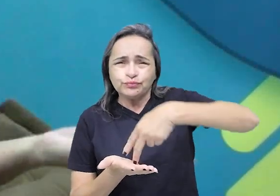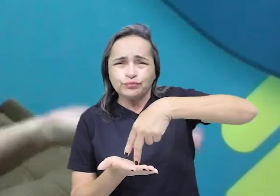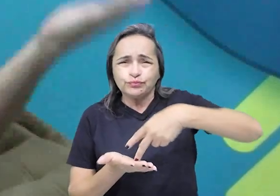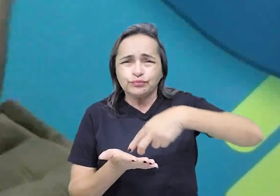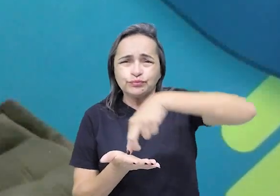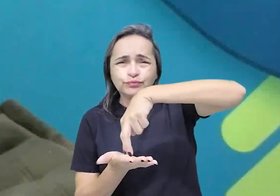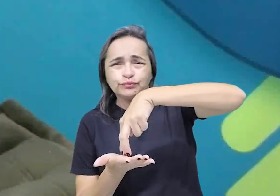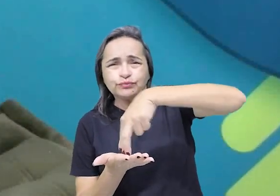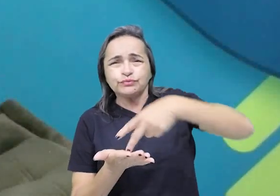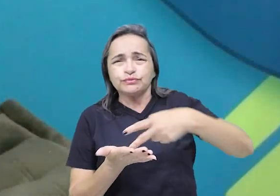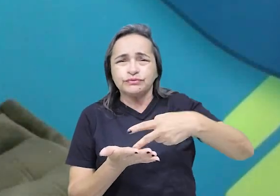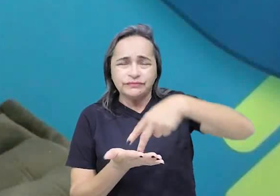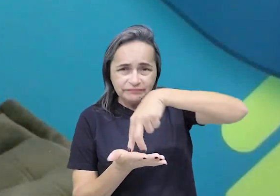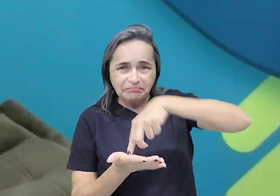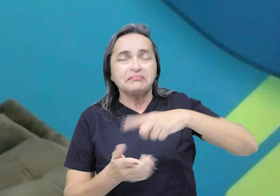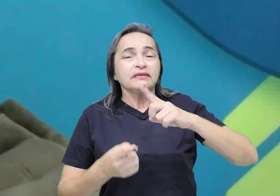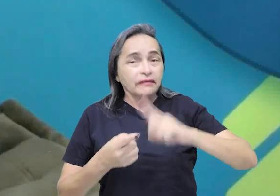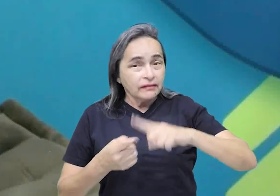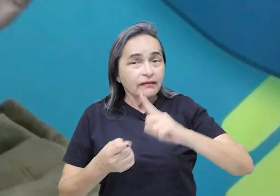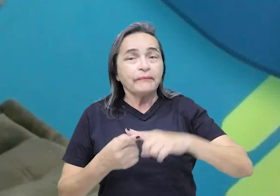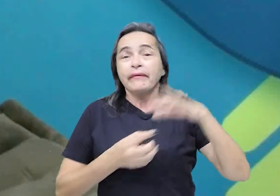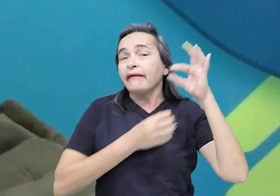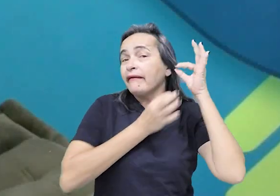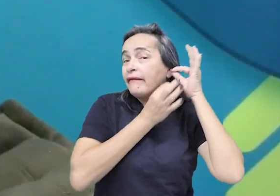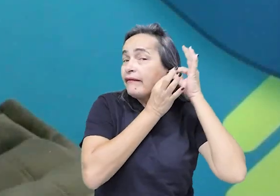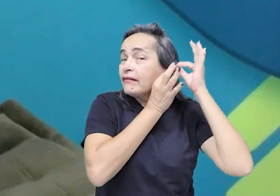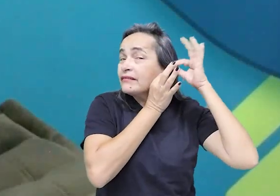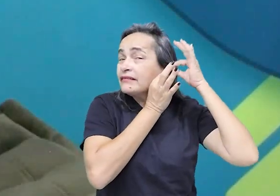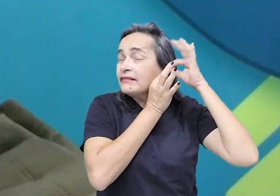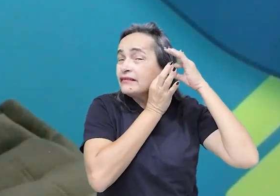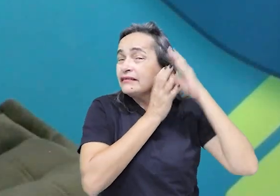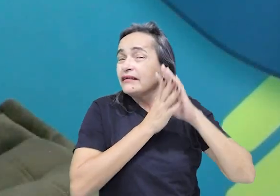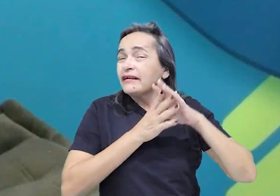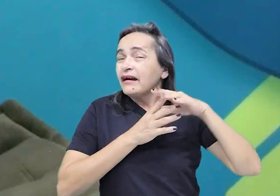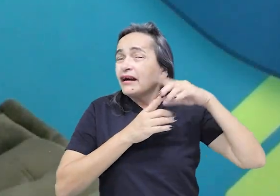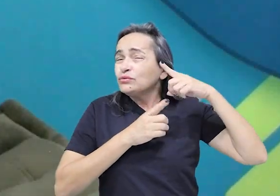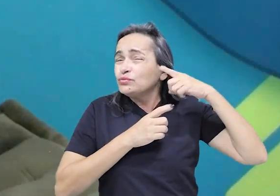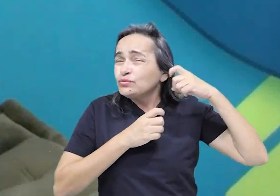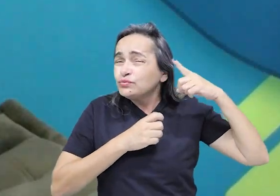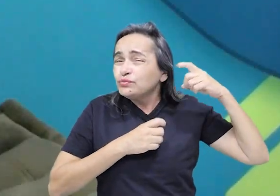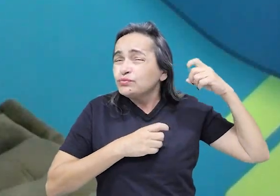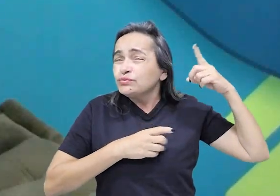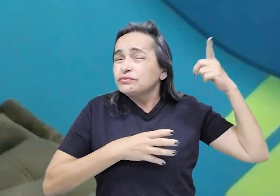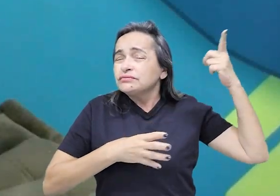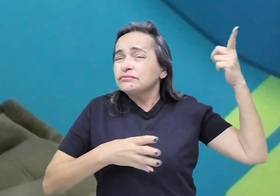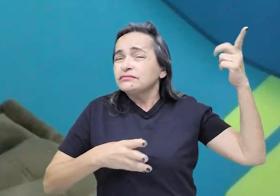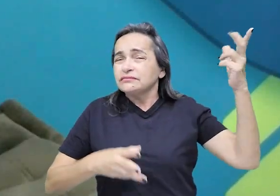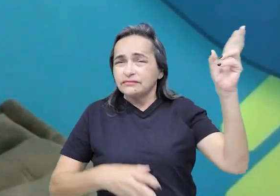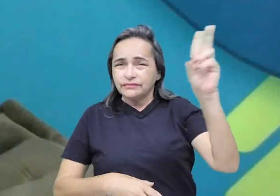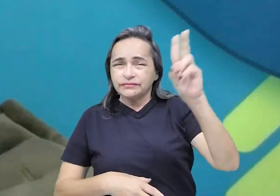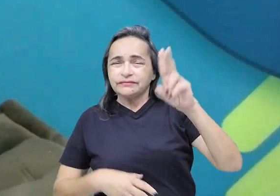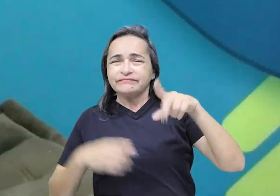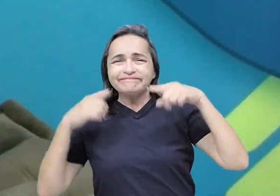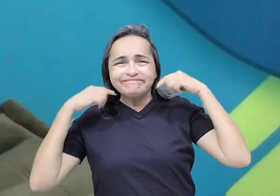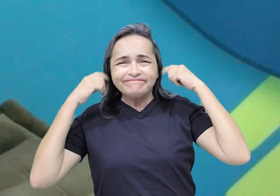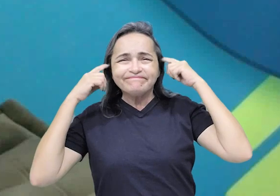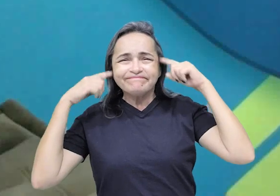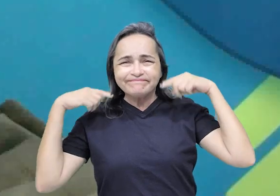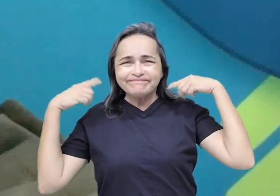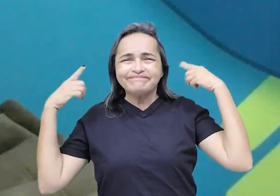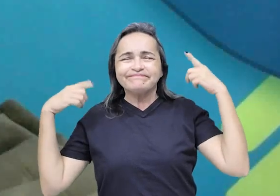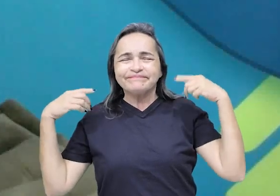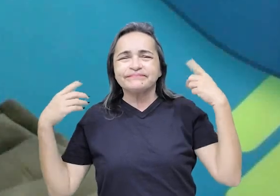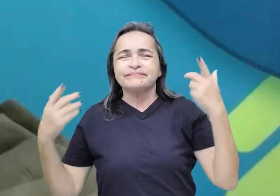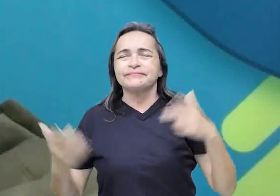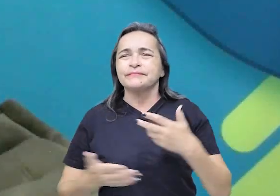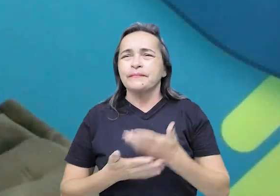vem do vestíbulo que está no ouvido, a nível de zumbidos, de sim. mal-estar auditivo e